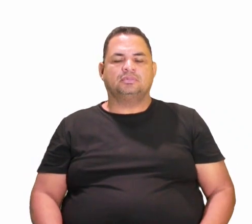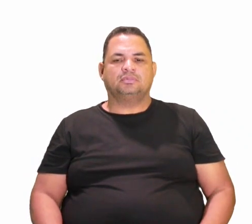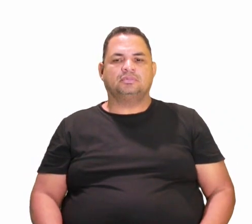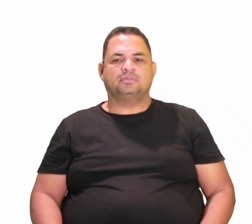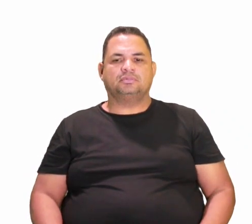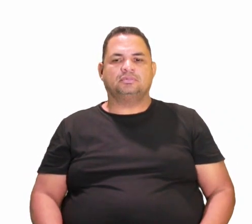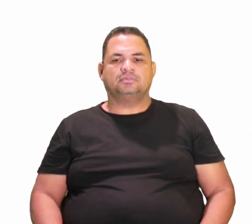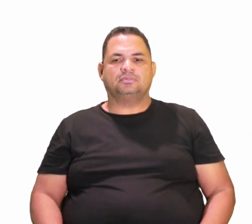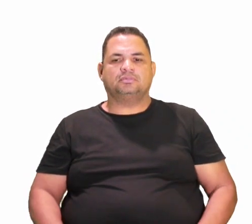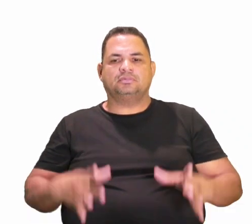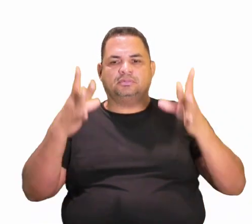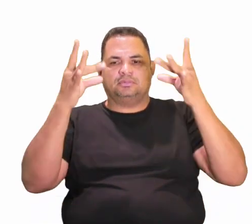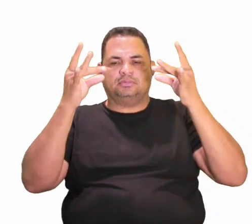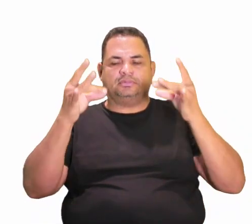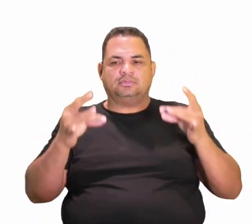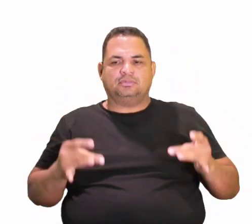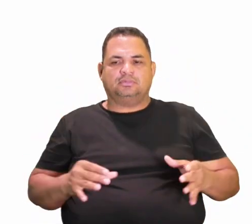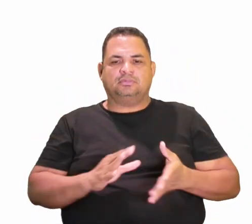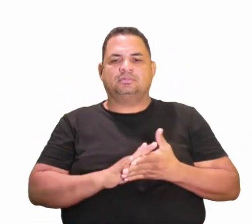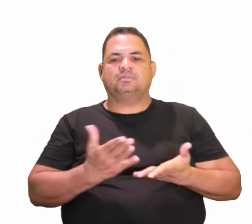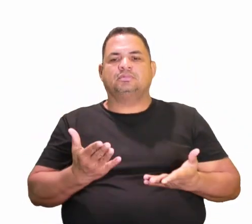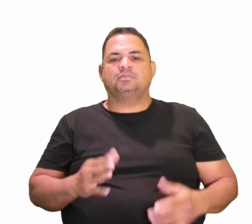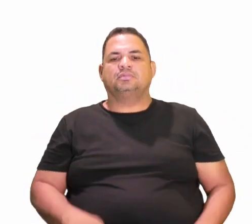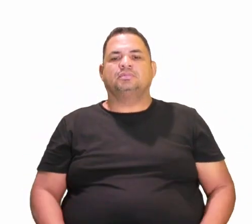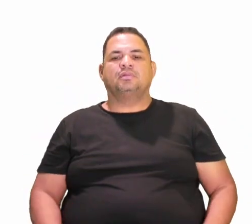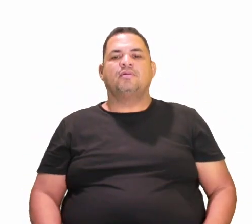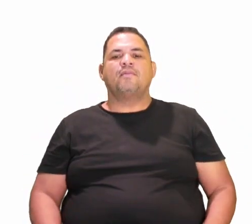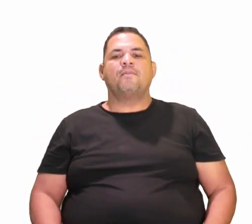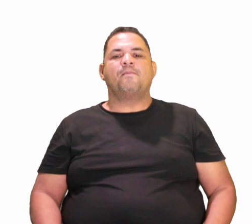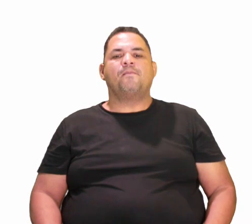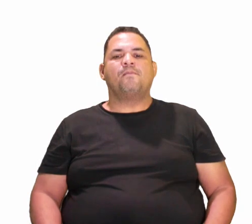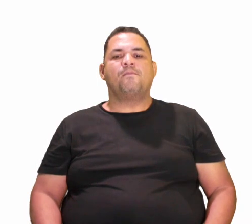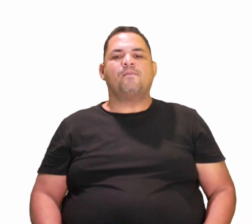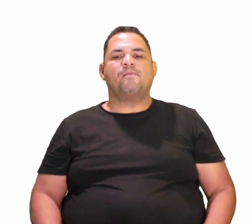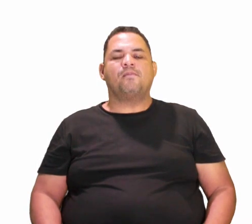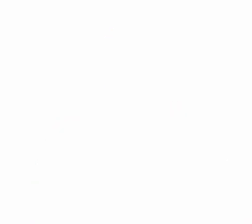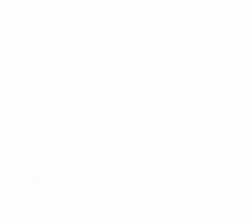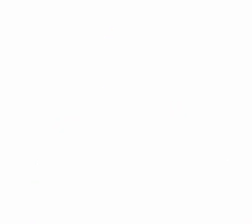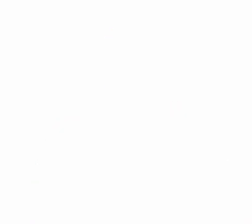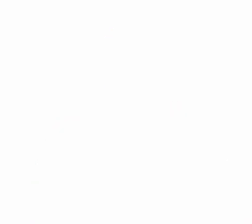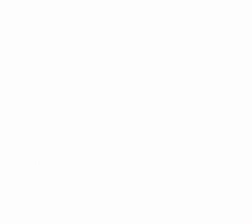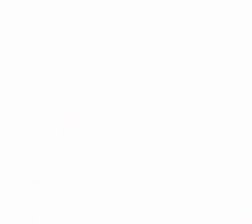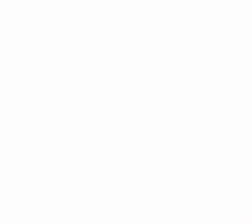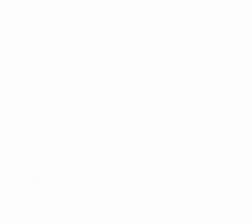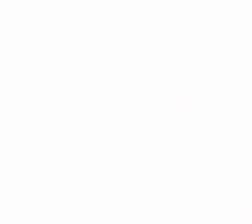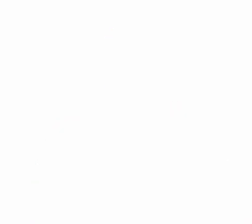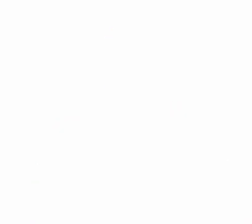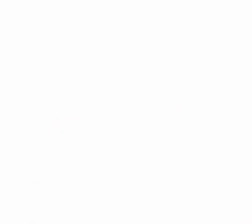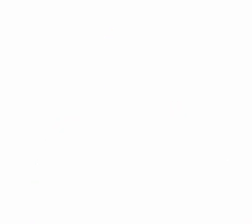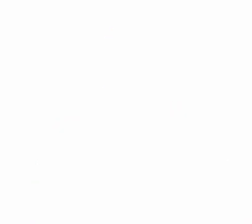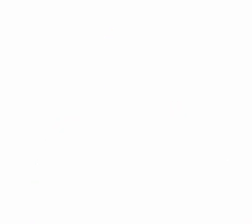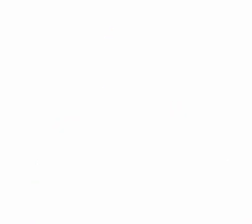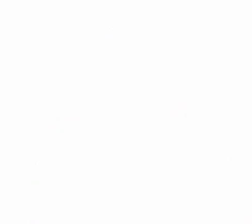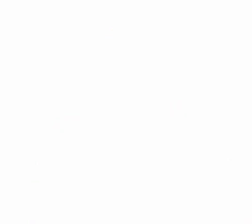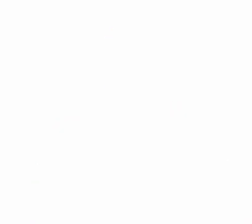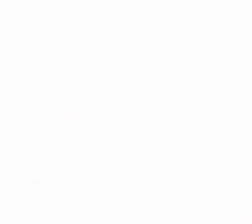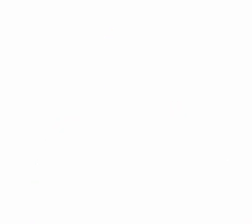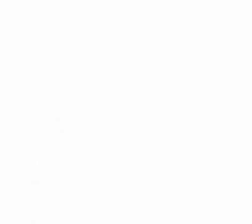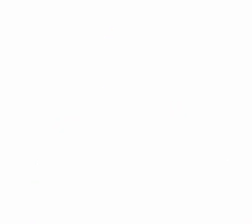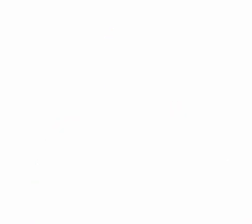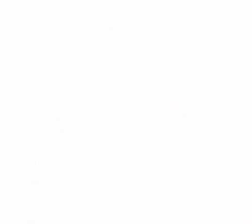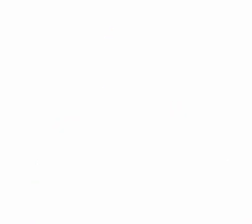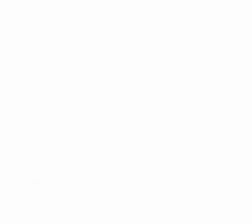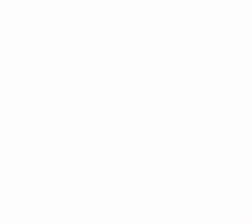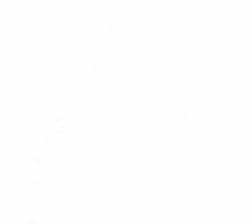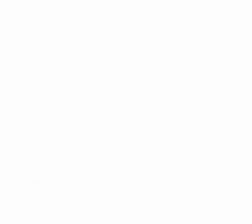acho que isso tem mais pra frente lá na aula, mas Valentine's Day no Brasil é comemorado dia 12 de junho, inclusive em